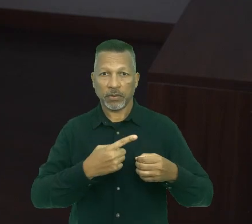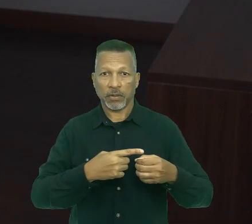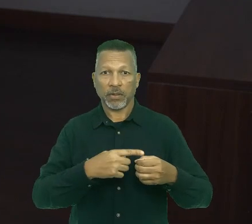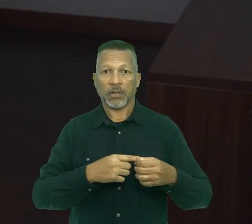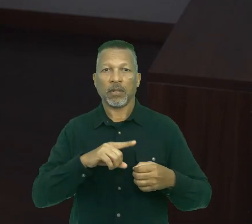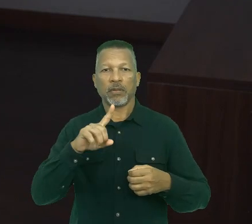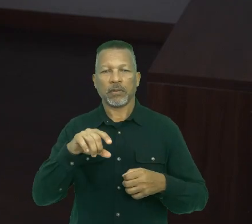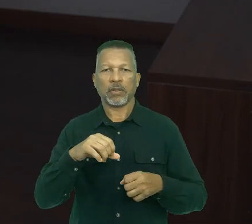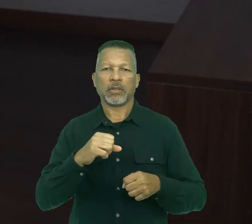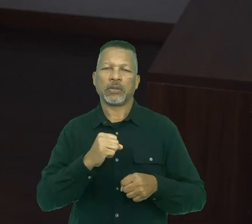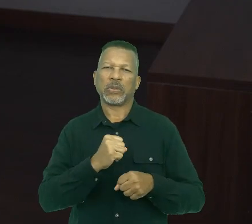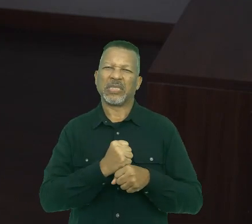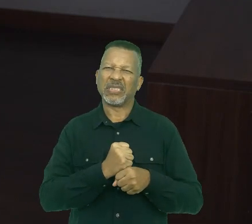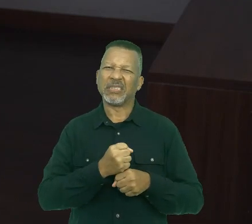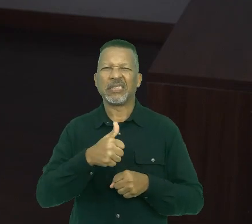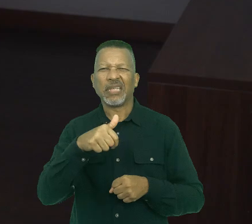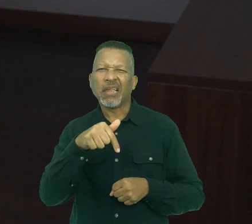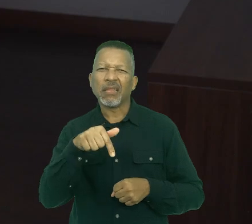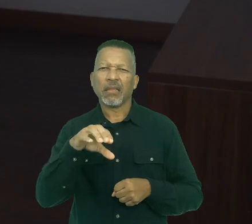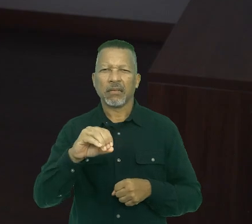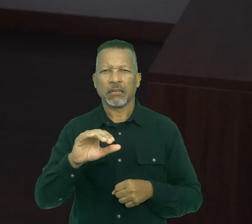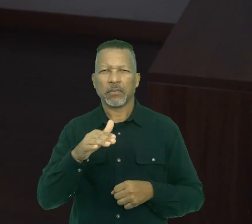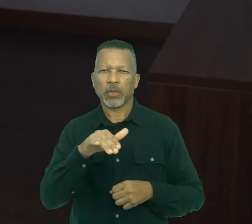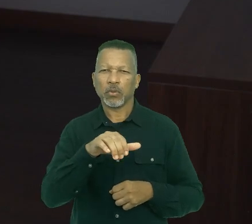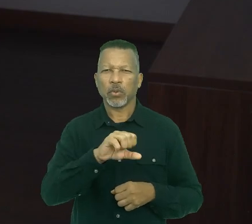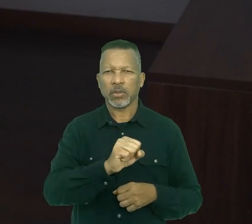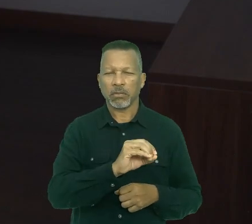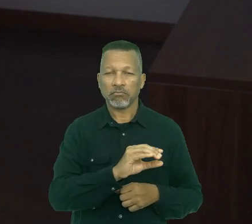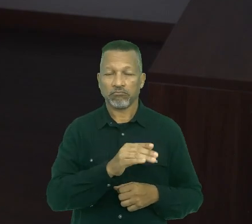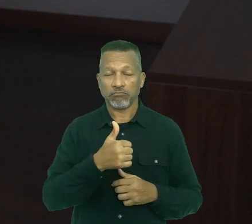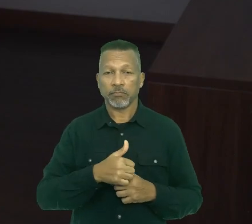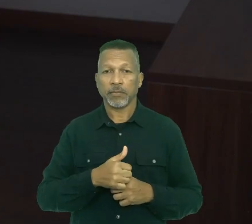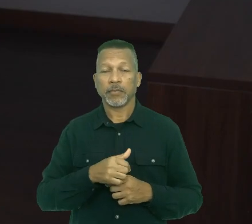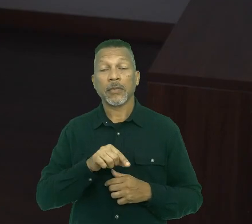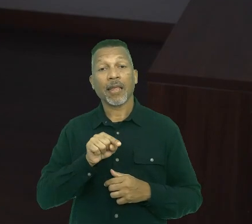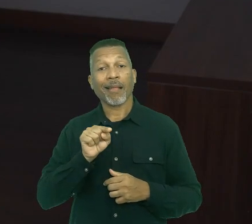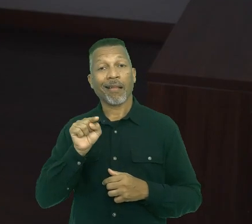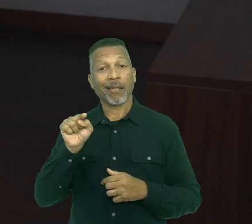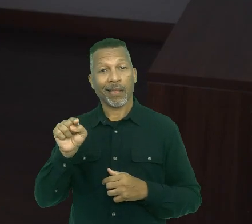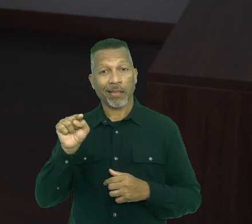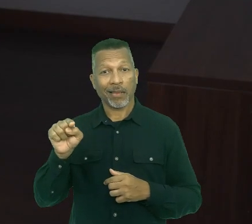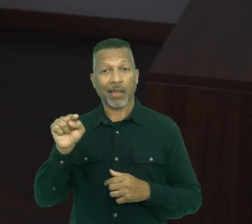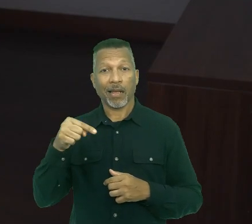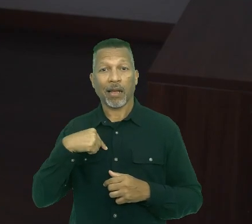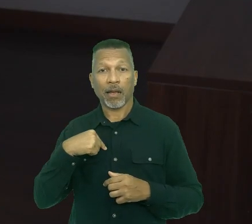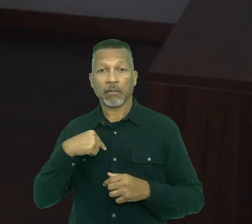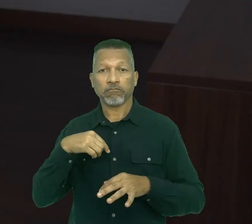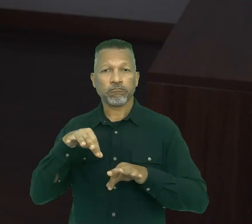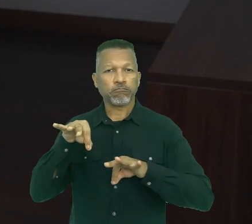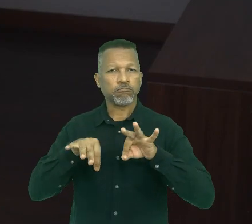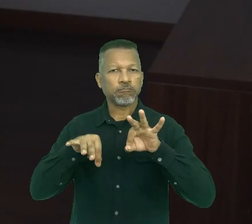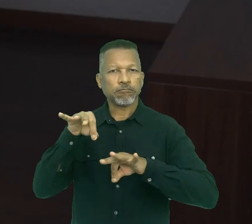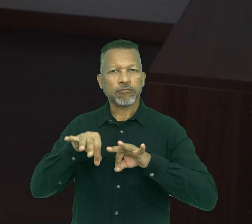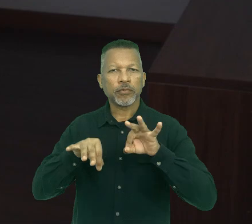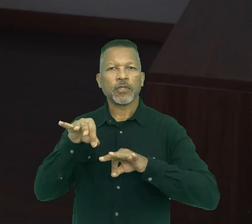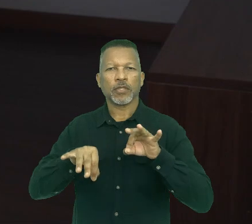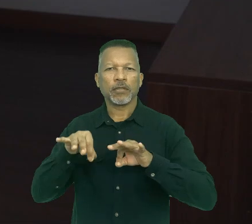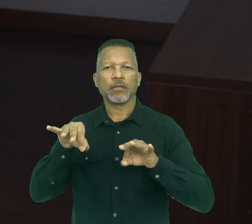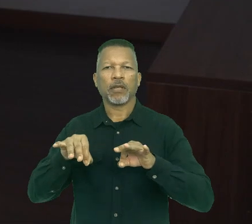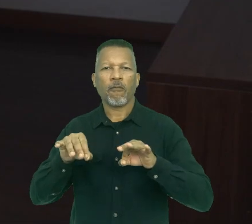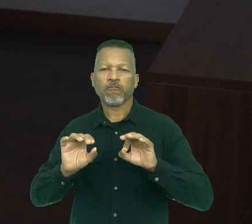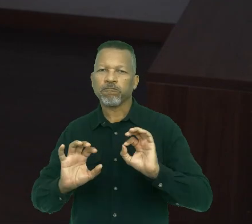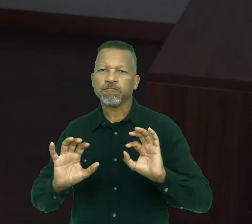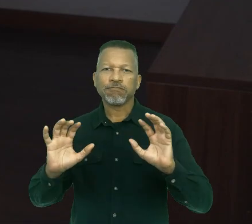lá nos anos 70 para 80. E lá, naquelas oficinas de festival de inverno,